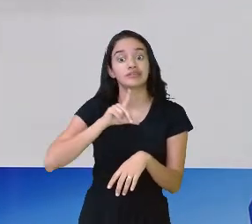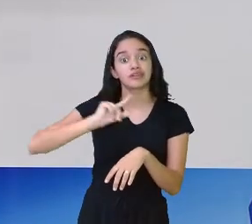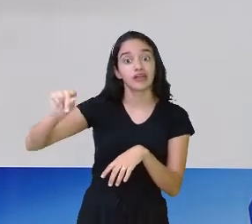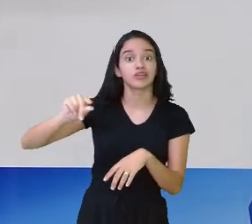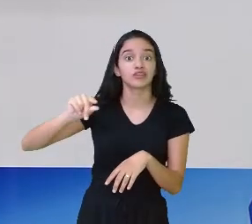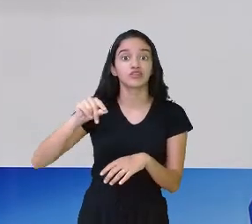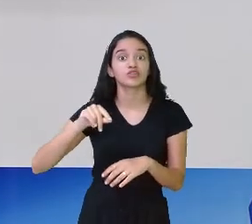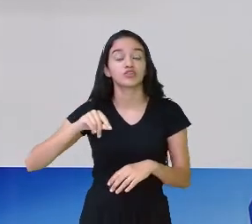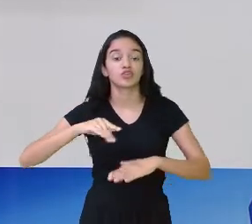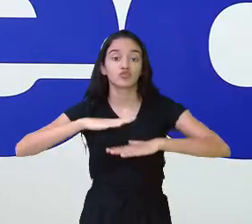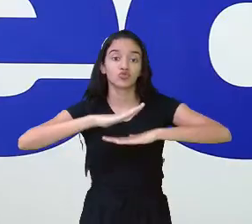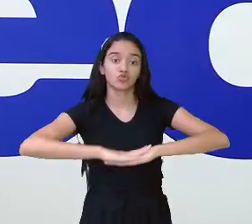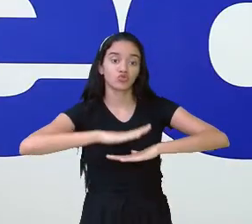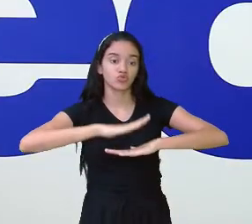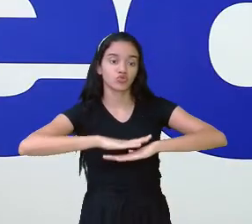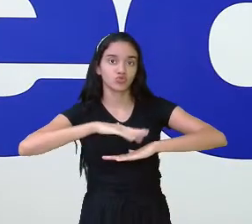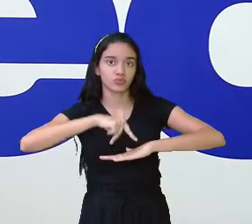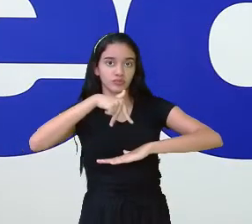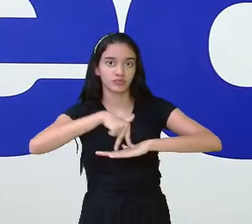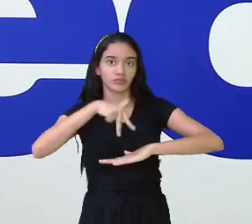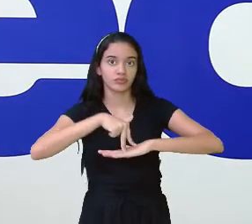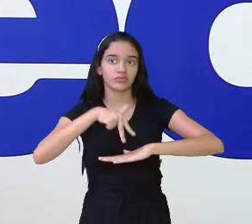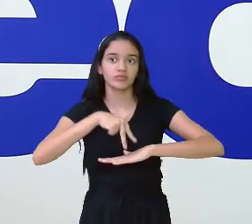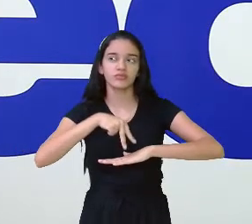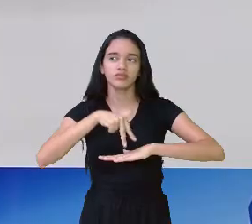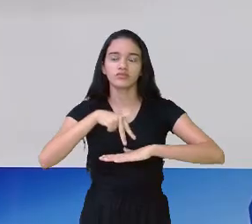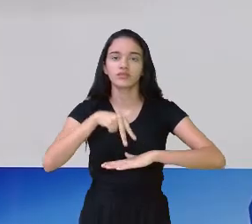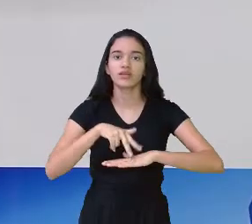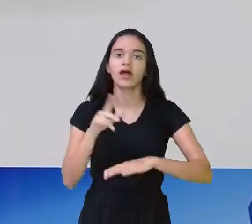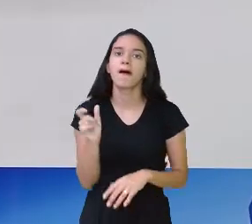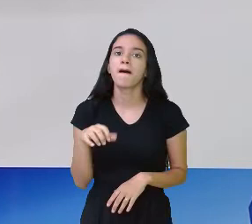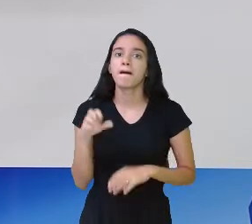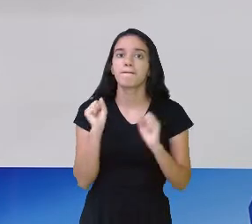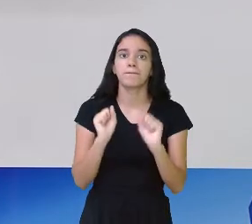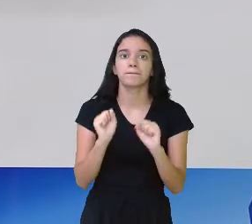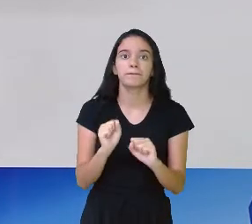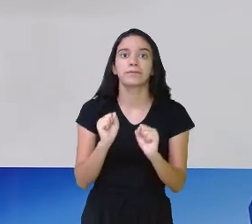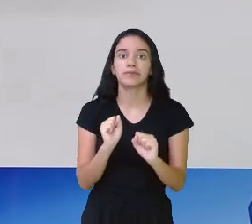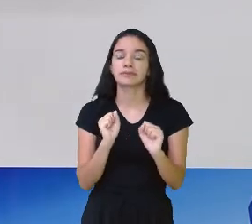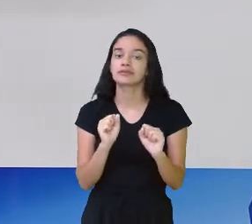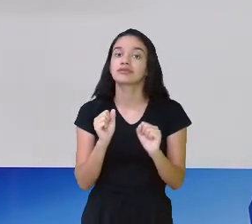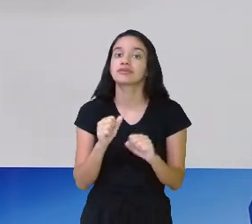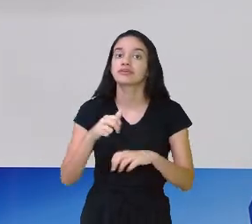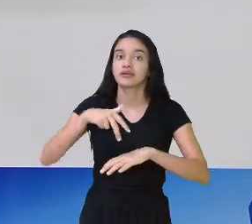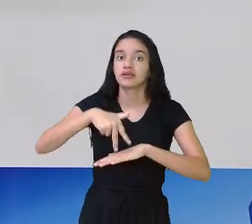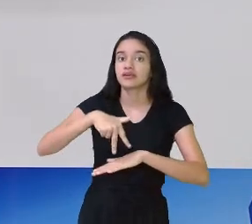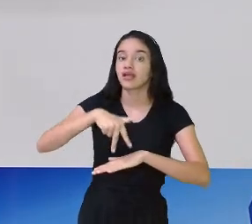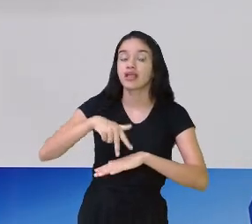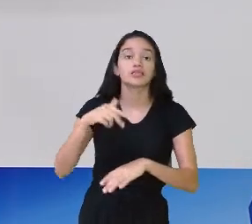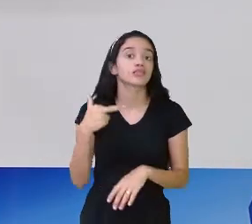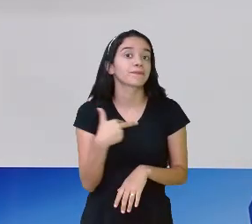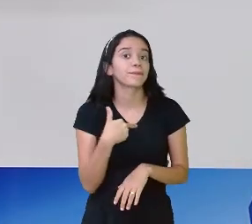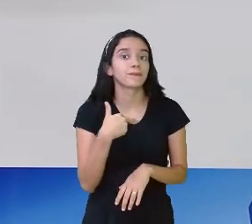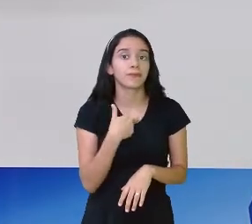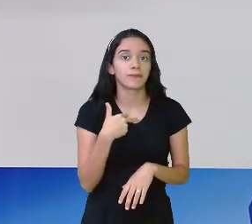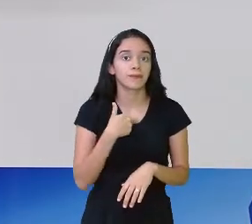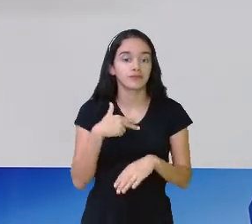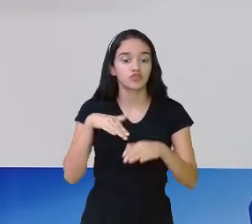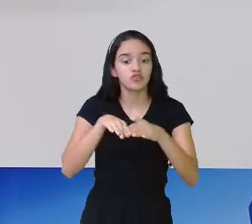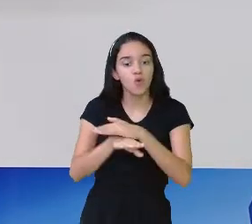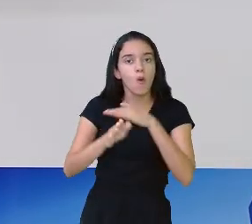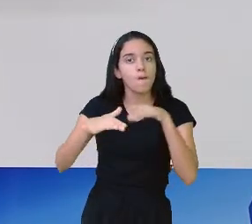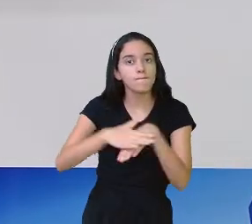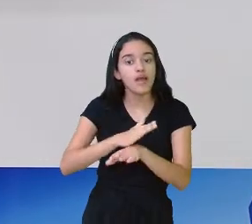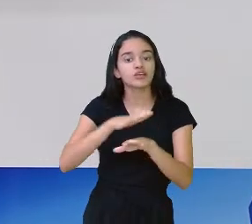chão em nenhum momento. Do pé do chão. Ela pode tirar um, mas os dois não. Nunca, ela não pode tirar os dois pés do chão.